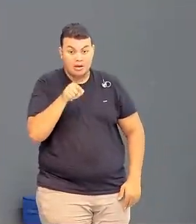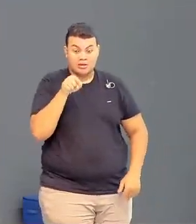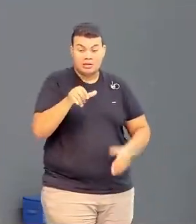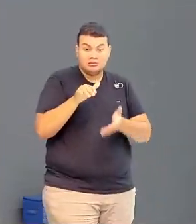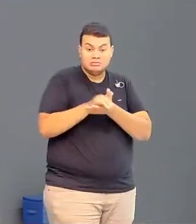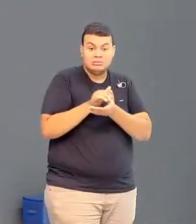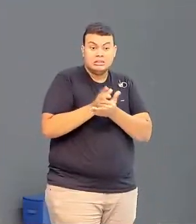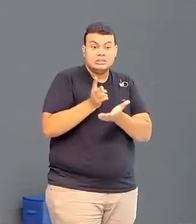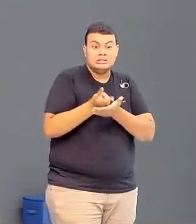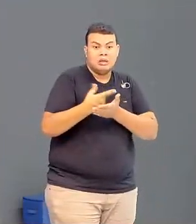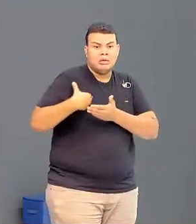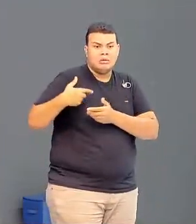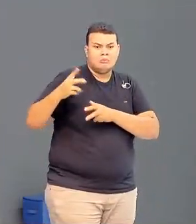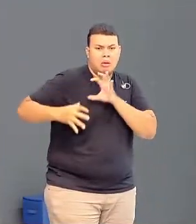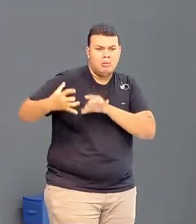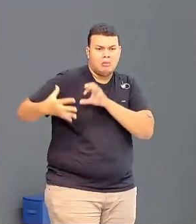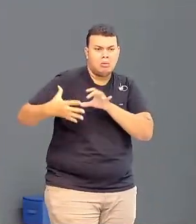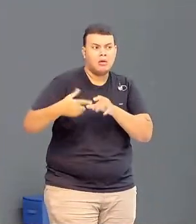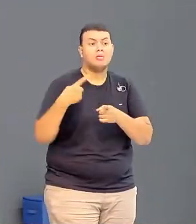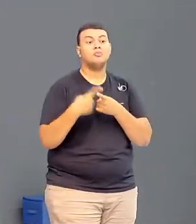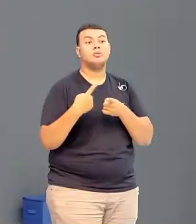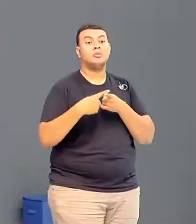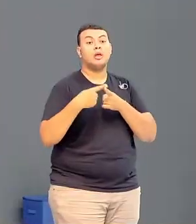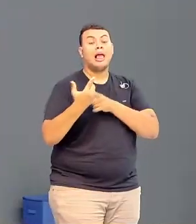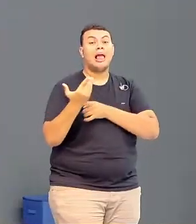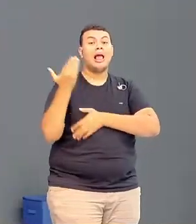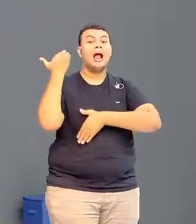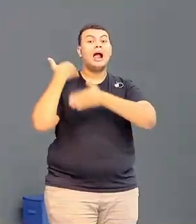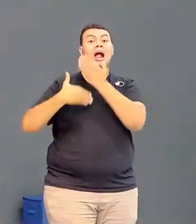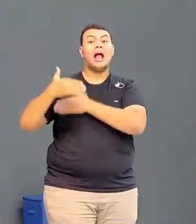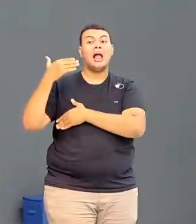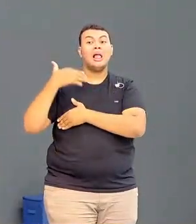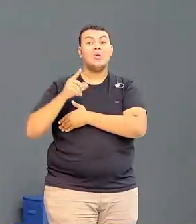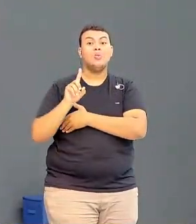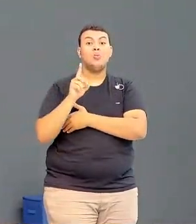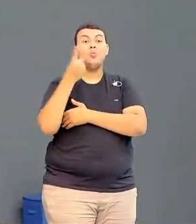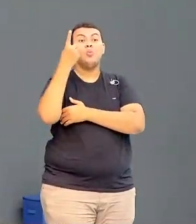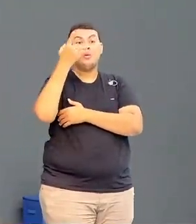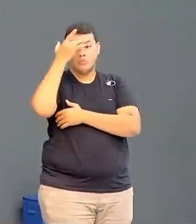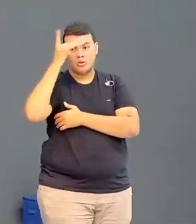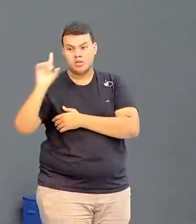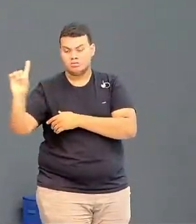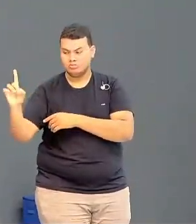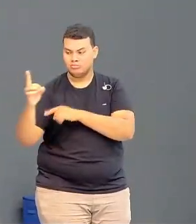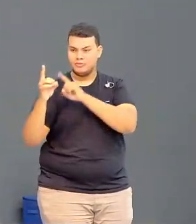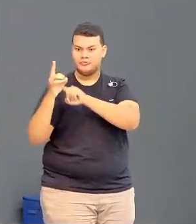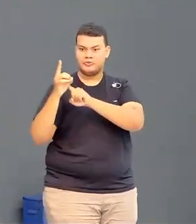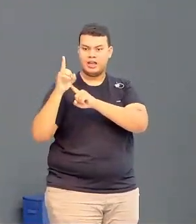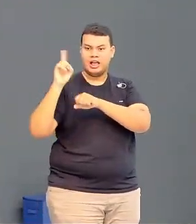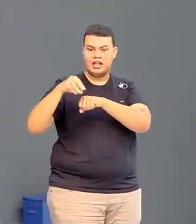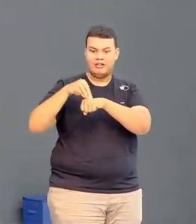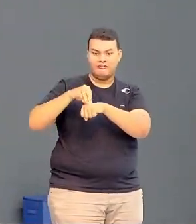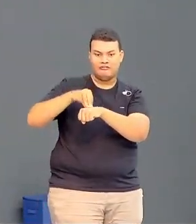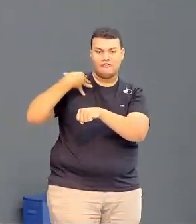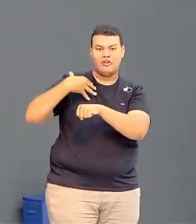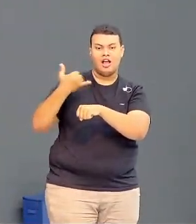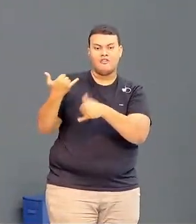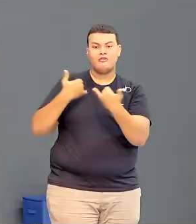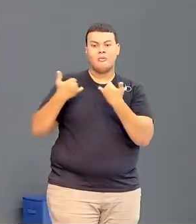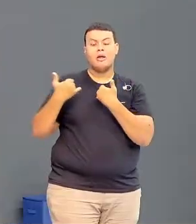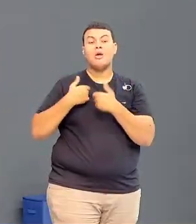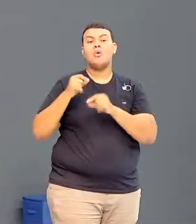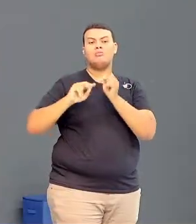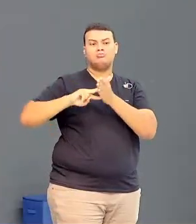está sempre em pé de guerra. Por quê? Porque um dia alguém lhe trouxe uma informação, que a gente chama de argumento, e a informação